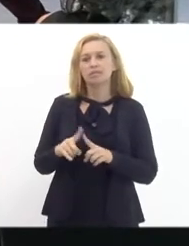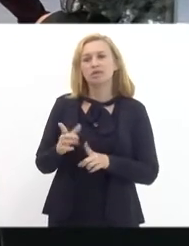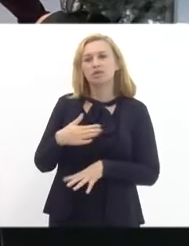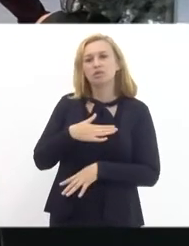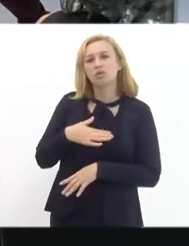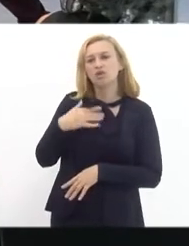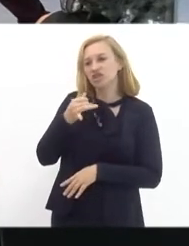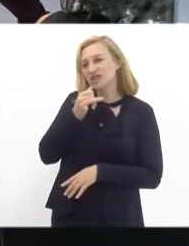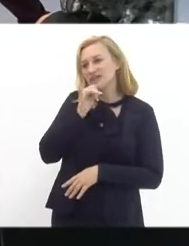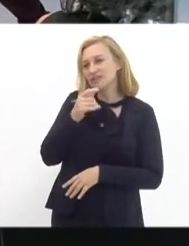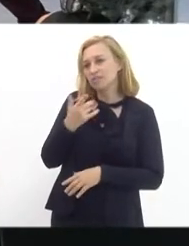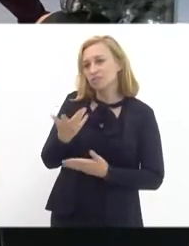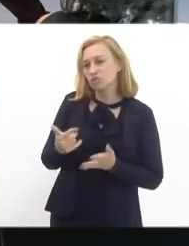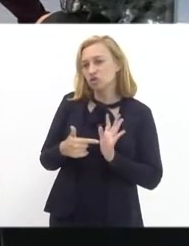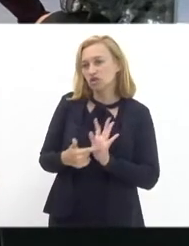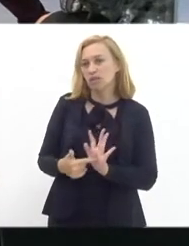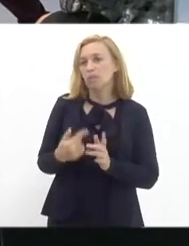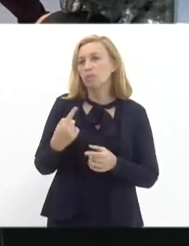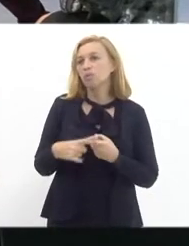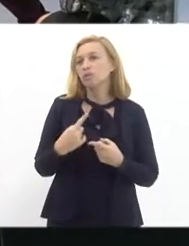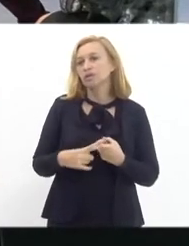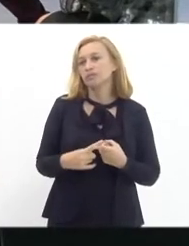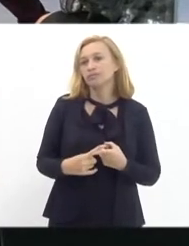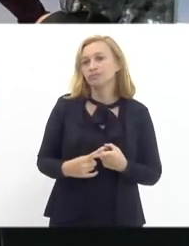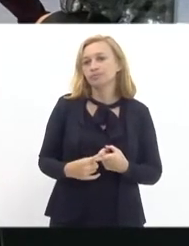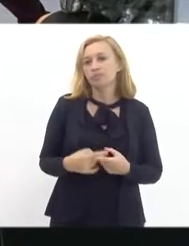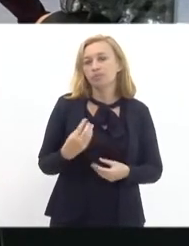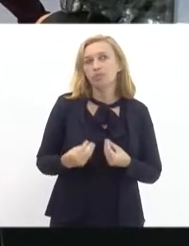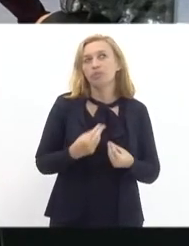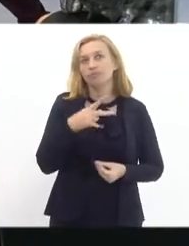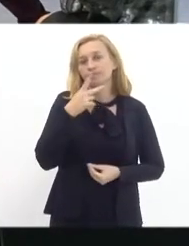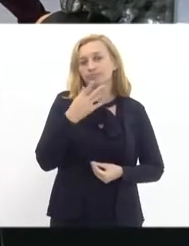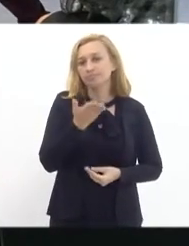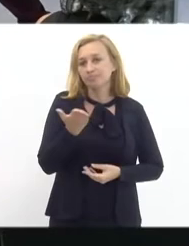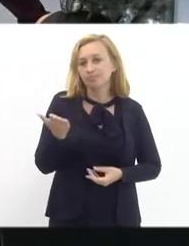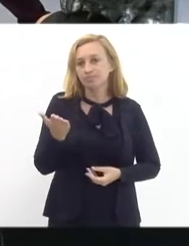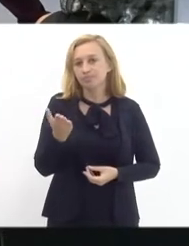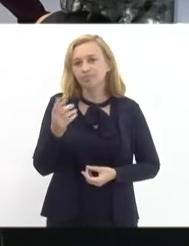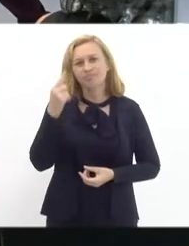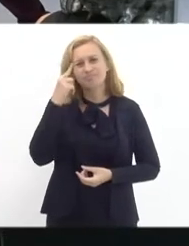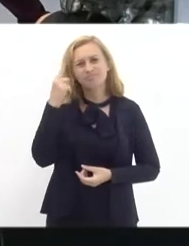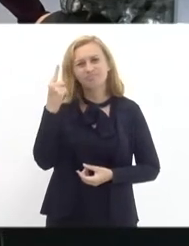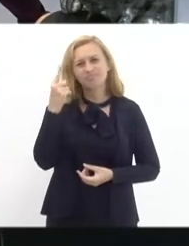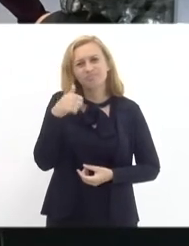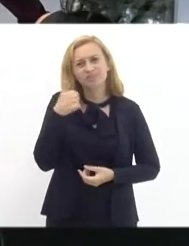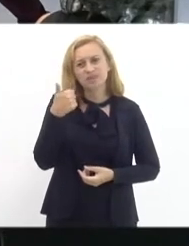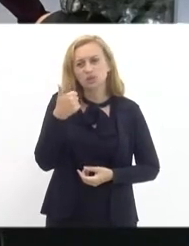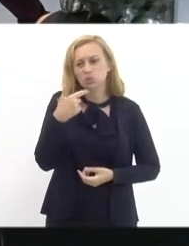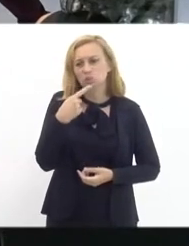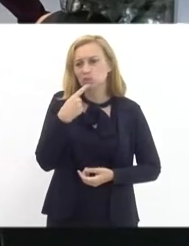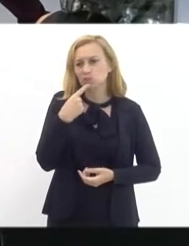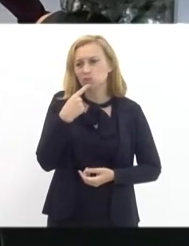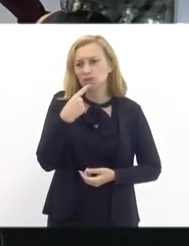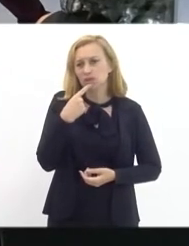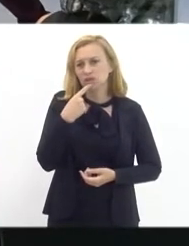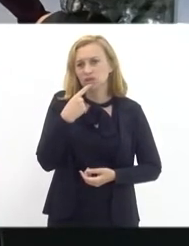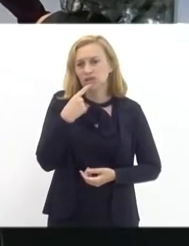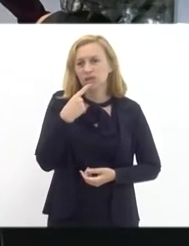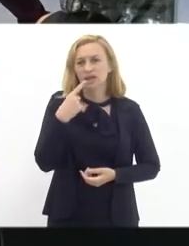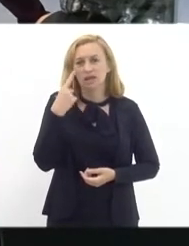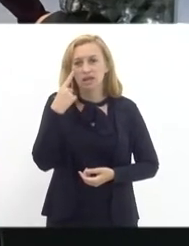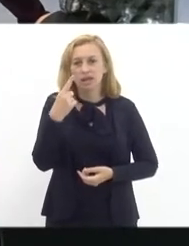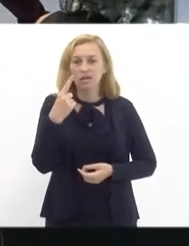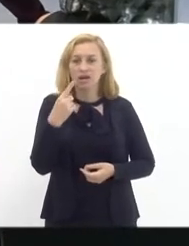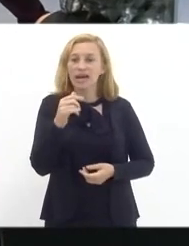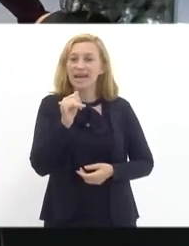esse exemplo porque... Como é que eu falar para vocês? Só para dar uma ideia aqui, vamos dizer que isso aqui seja uma obra